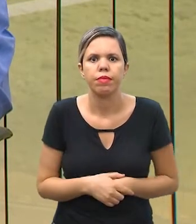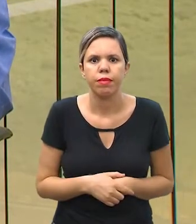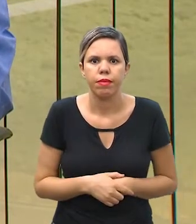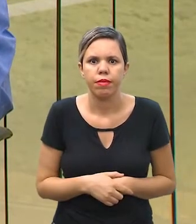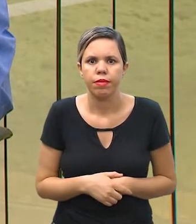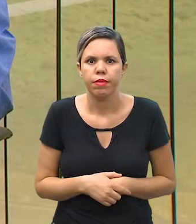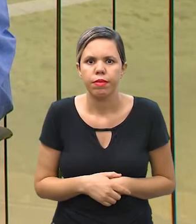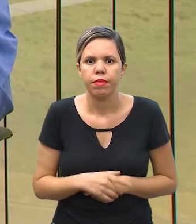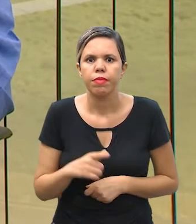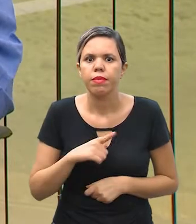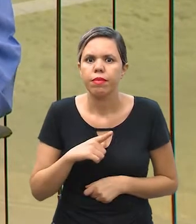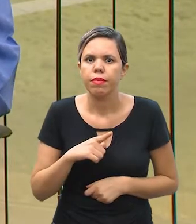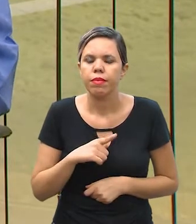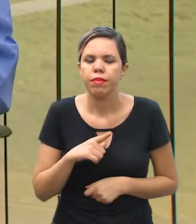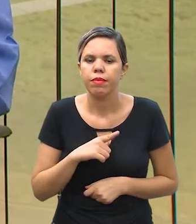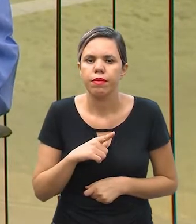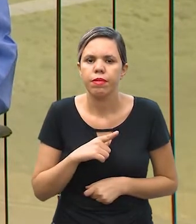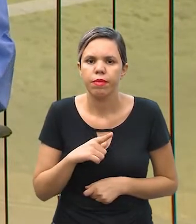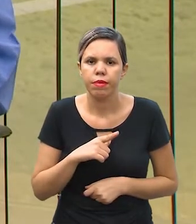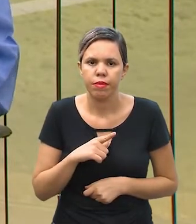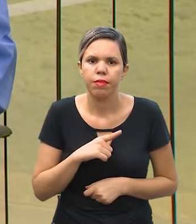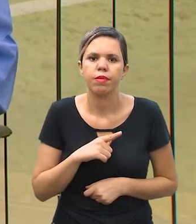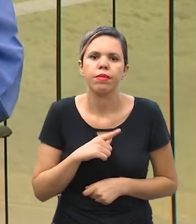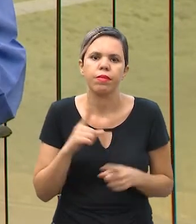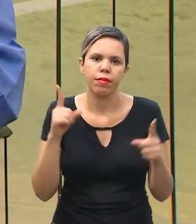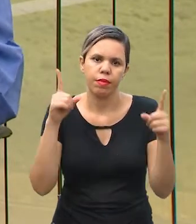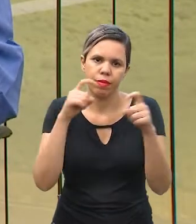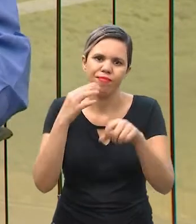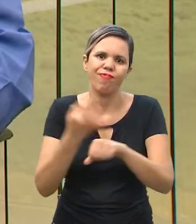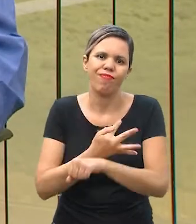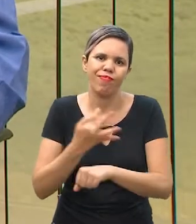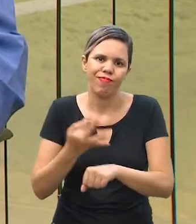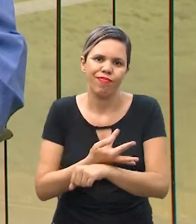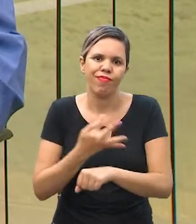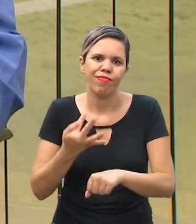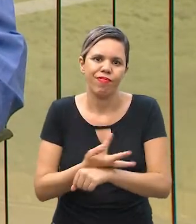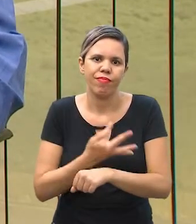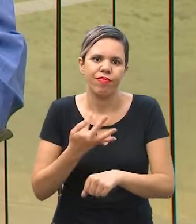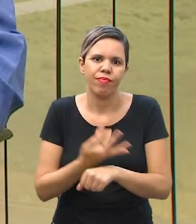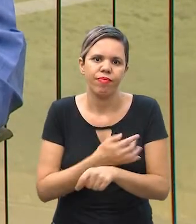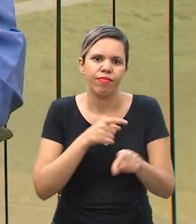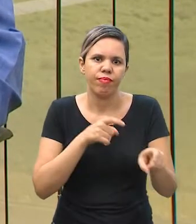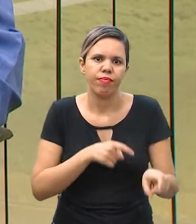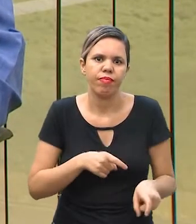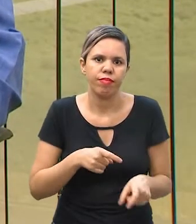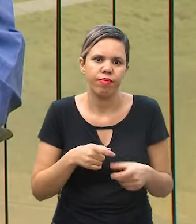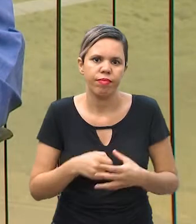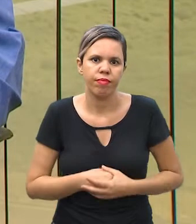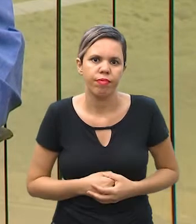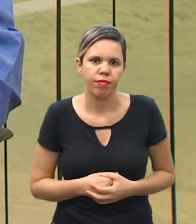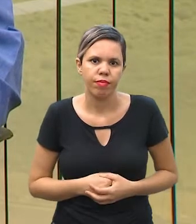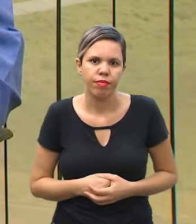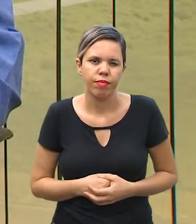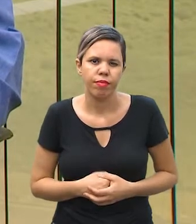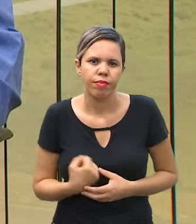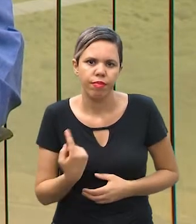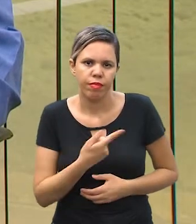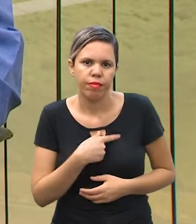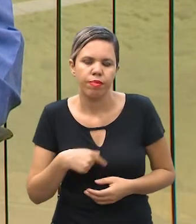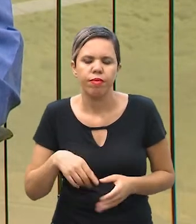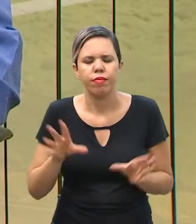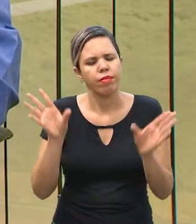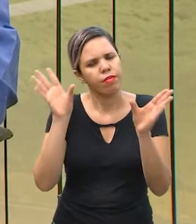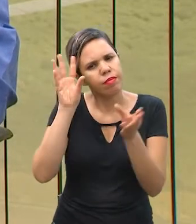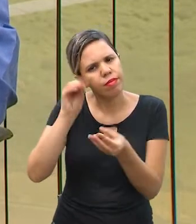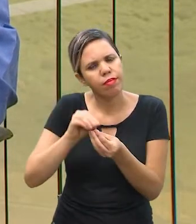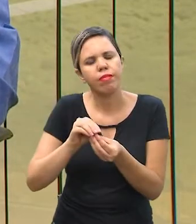como tinha essa dificuldade mesmo, né, da roça e tudo mais, nós